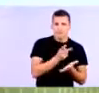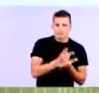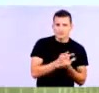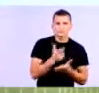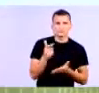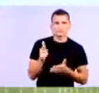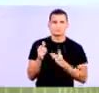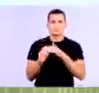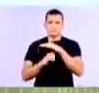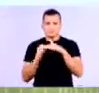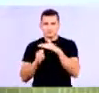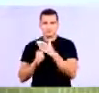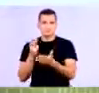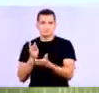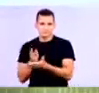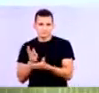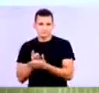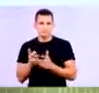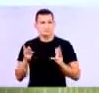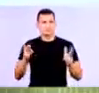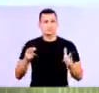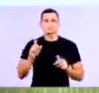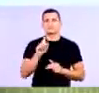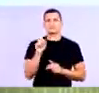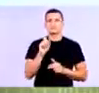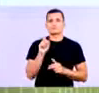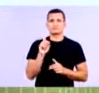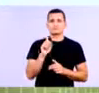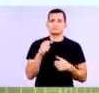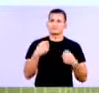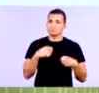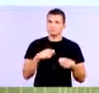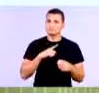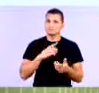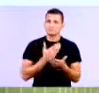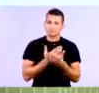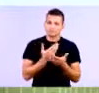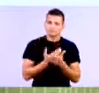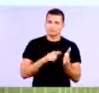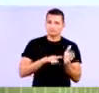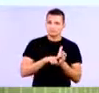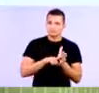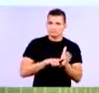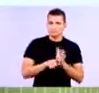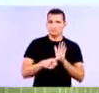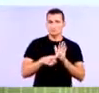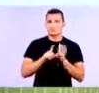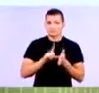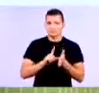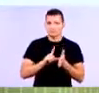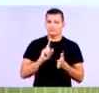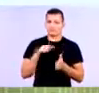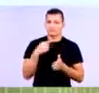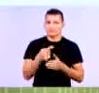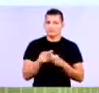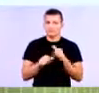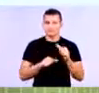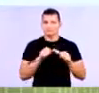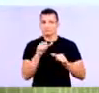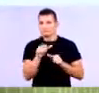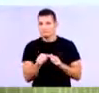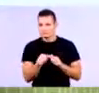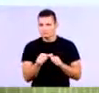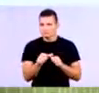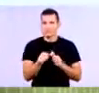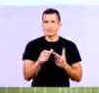empresa B. Então, tem que haver esse estudo prévio e, consequentemente, reformulações,